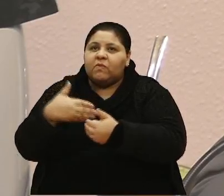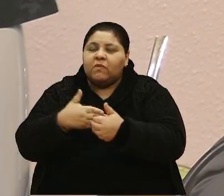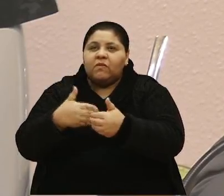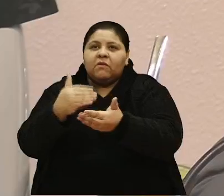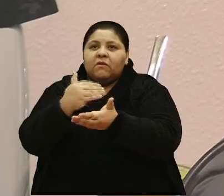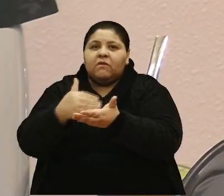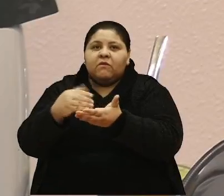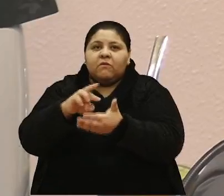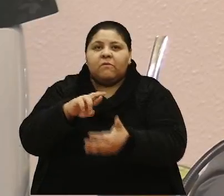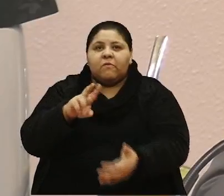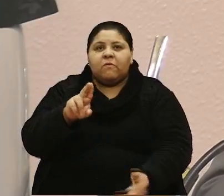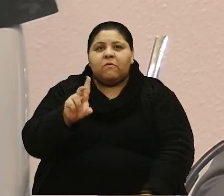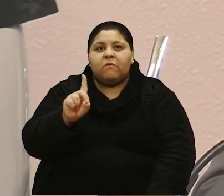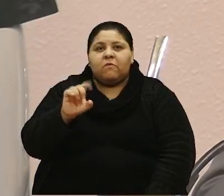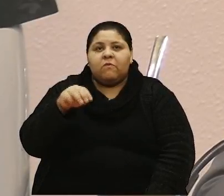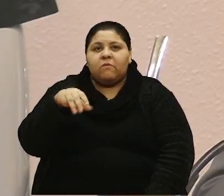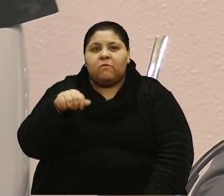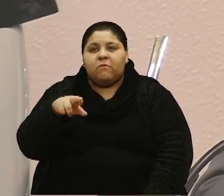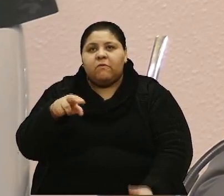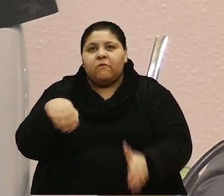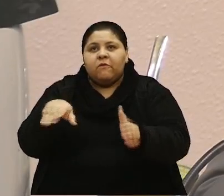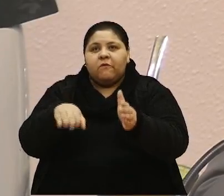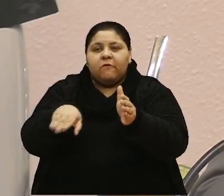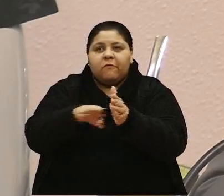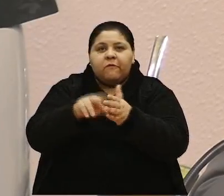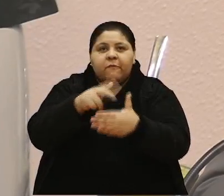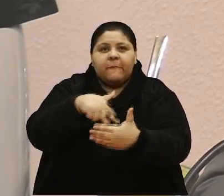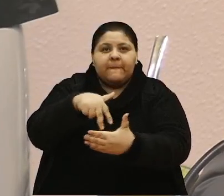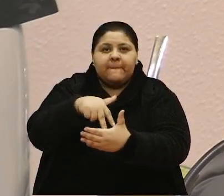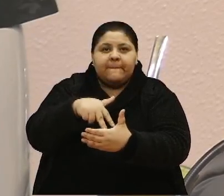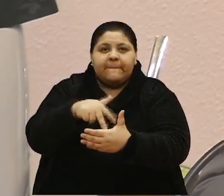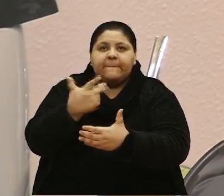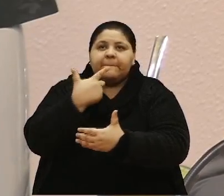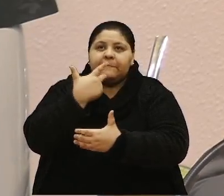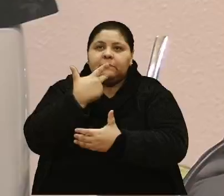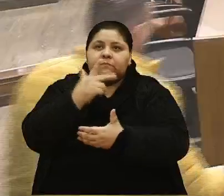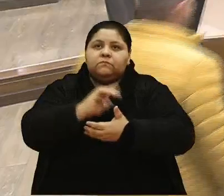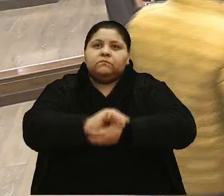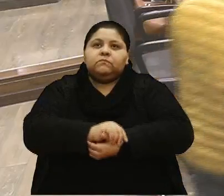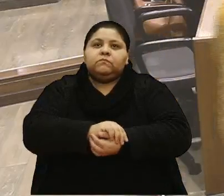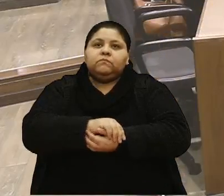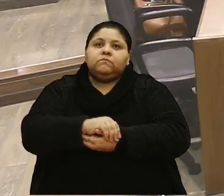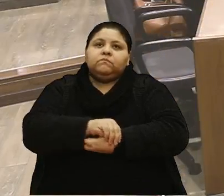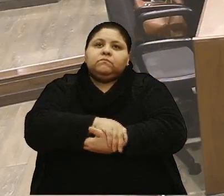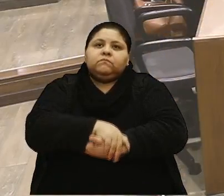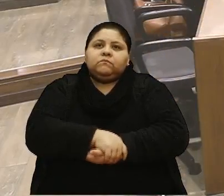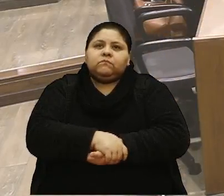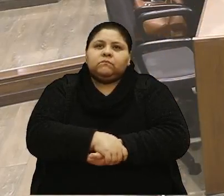secretário Rudimar Menegotto até a tribuna para a sua manifestação.